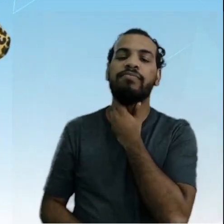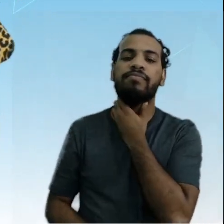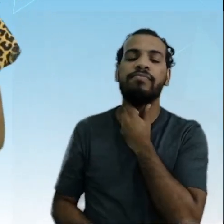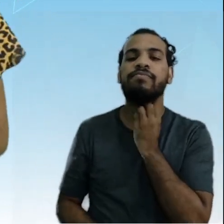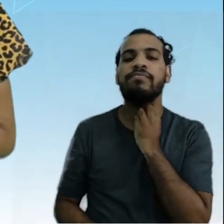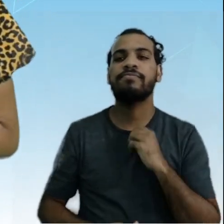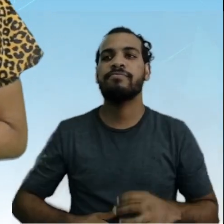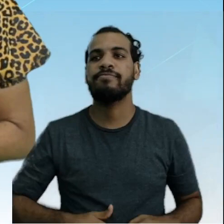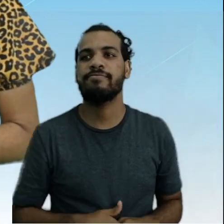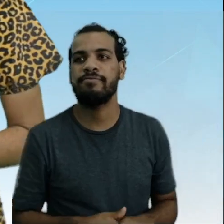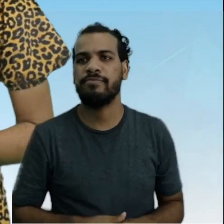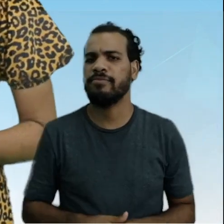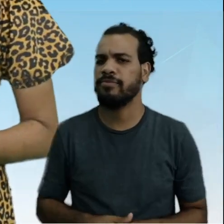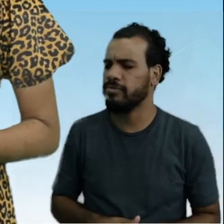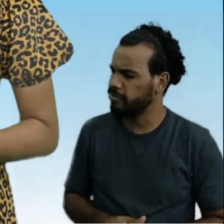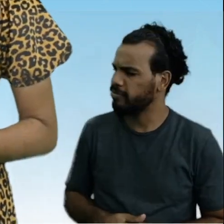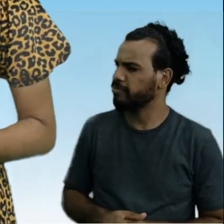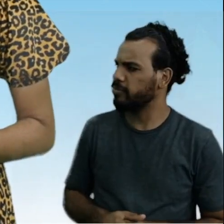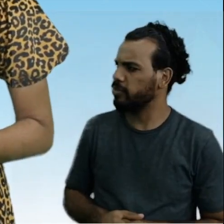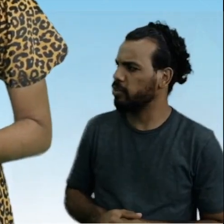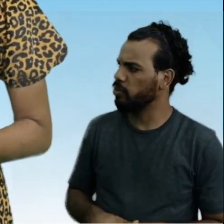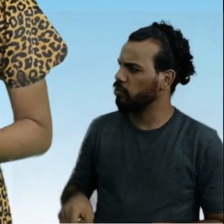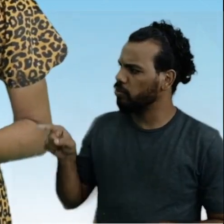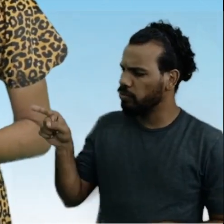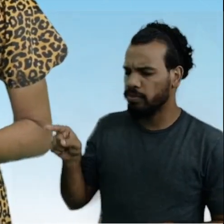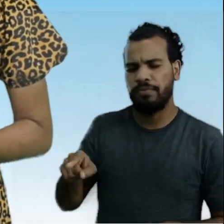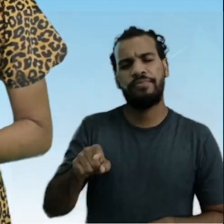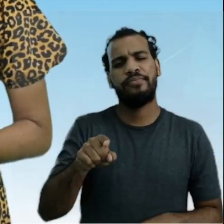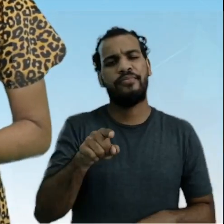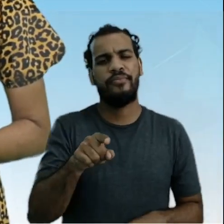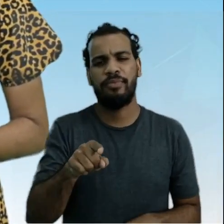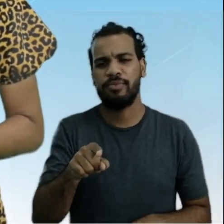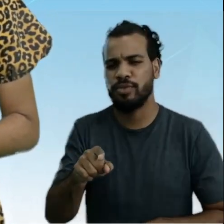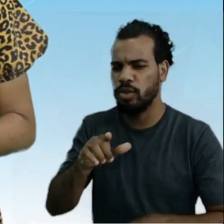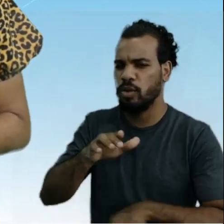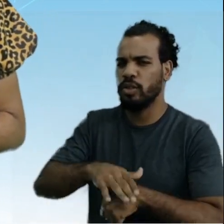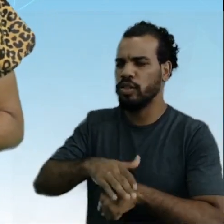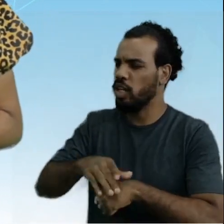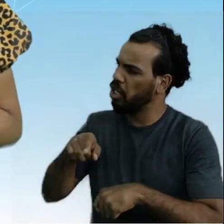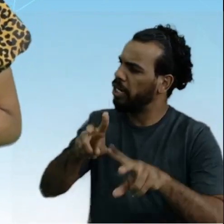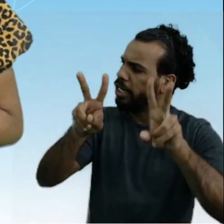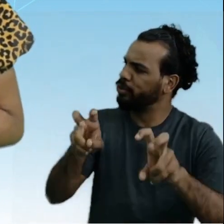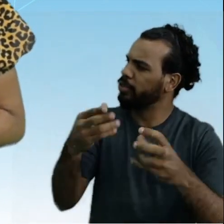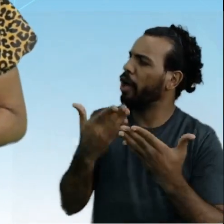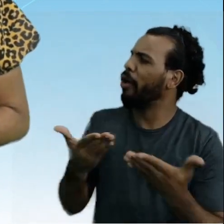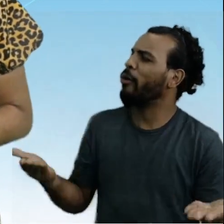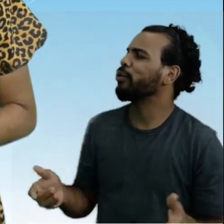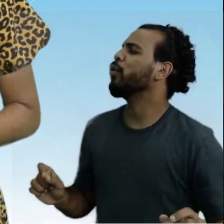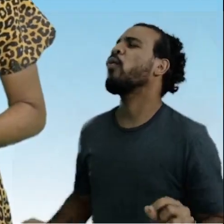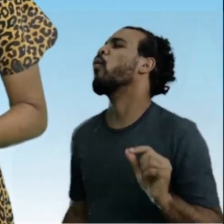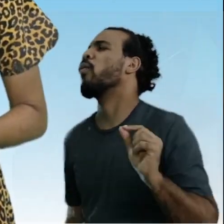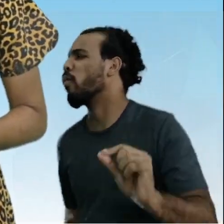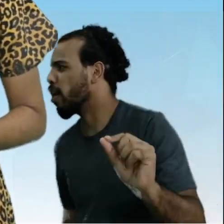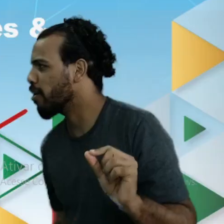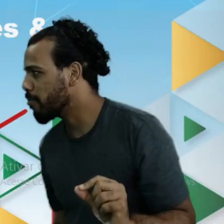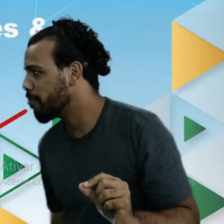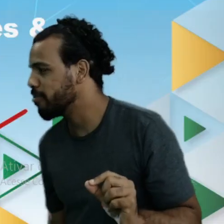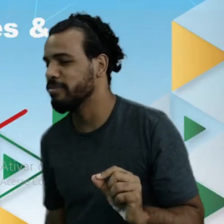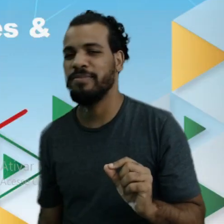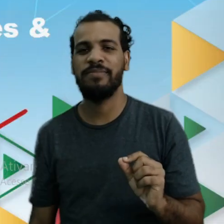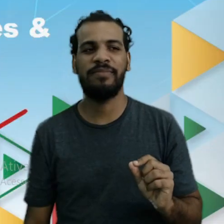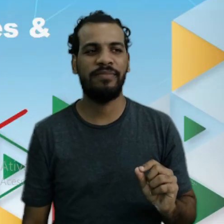Exatamente. Professora, a senhora vai agora dizer, chamar qual assunto da aula de hoje? Como é na